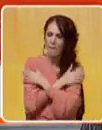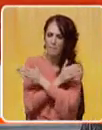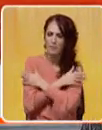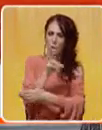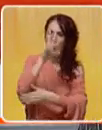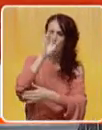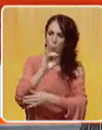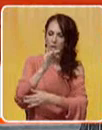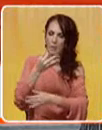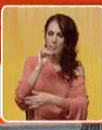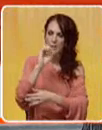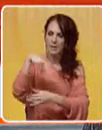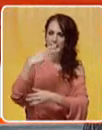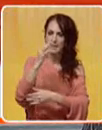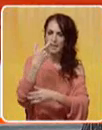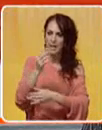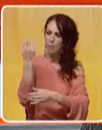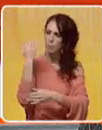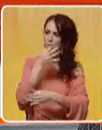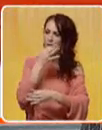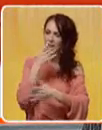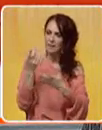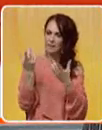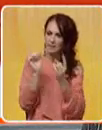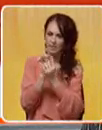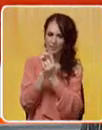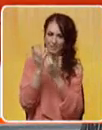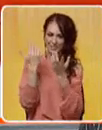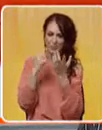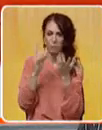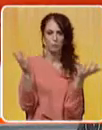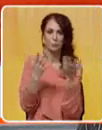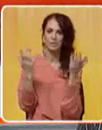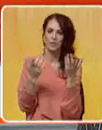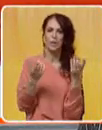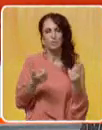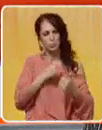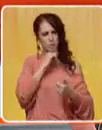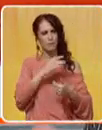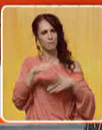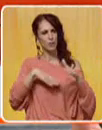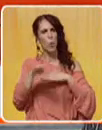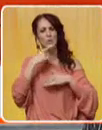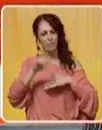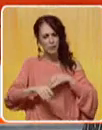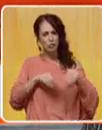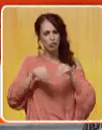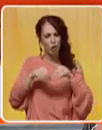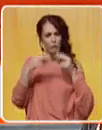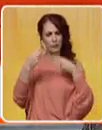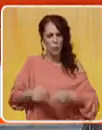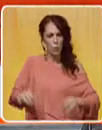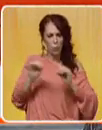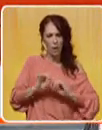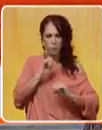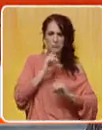ao Rui Pinheiro porque ainda há pouco tempo falei com ele porque porque não porque não fazer outra vez um jogo sem fronteiras assim a nível de de de